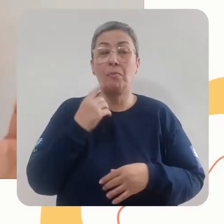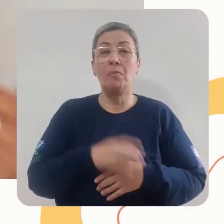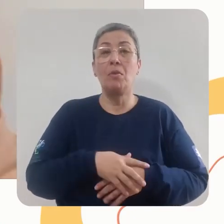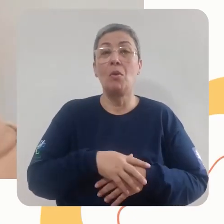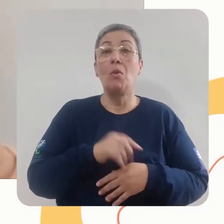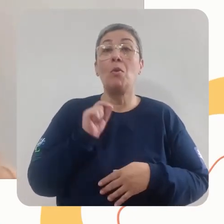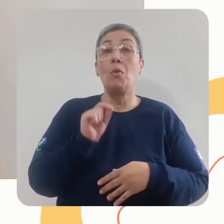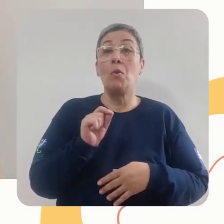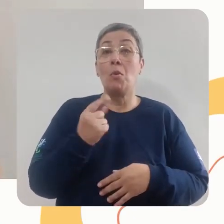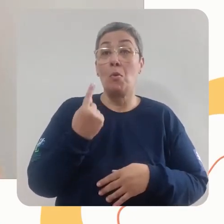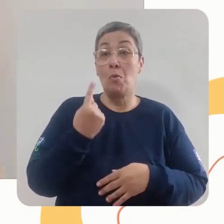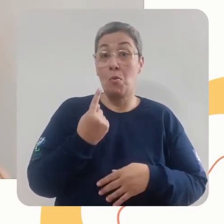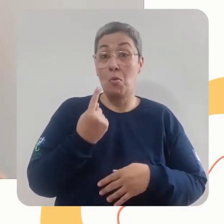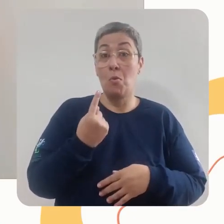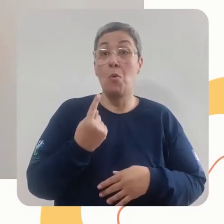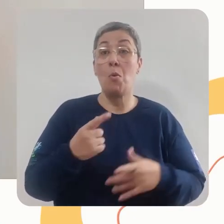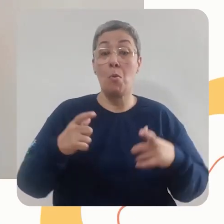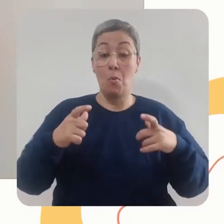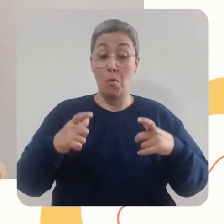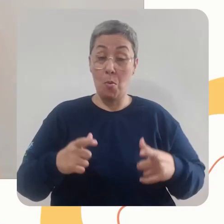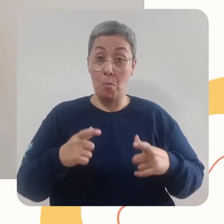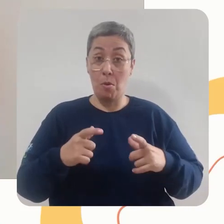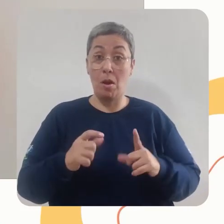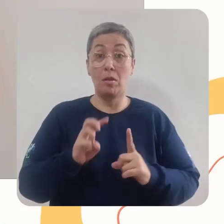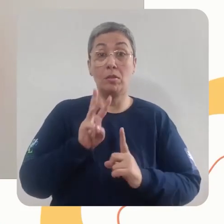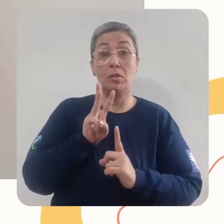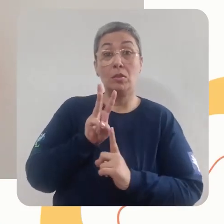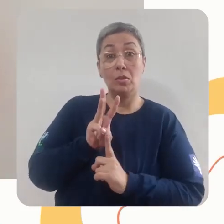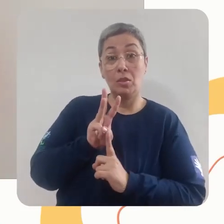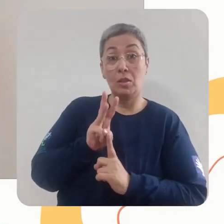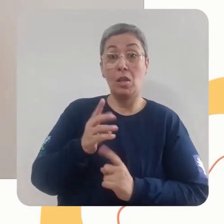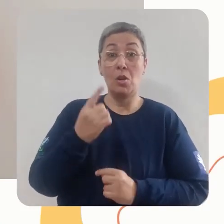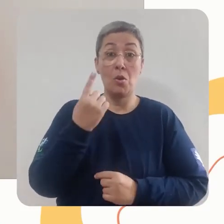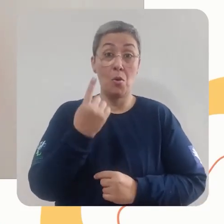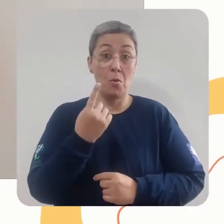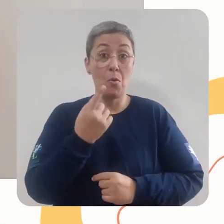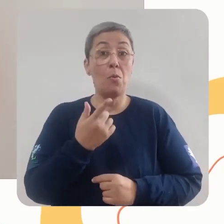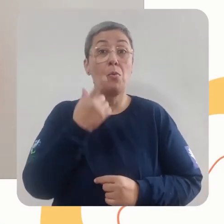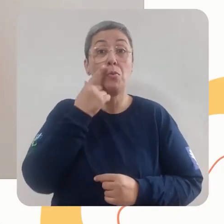lá. Um prato de trigo para um